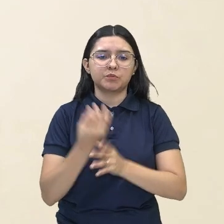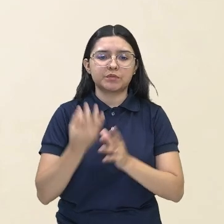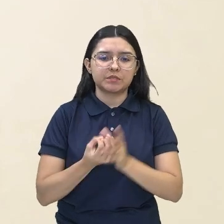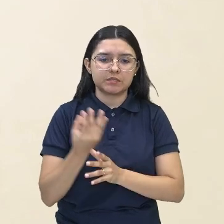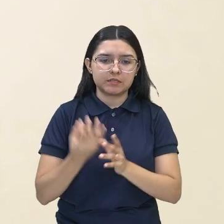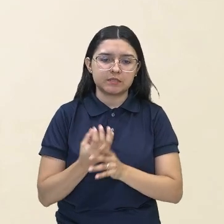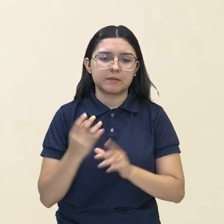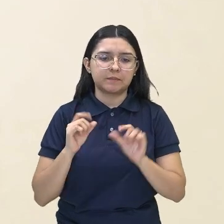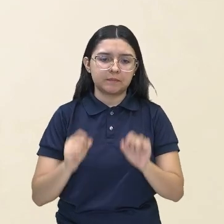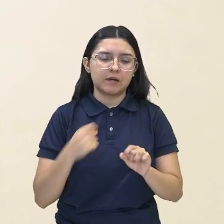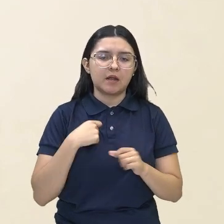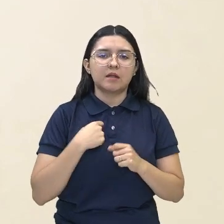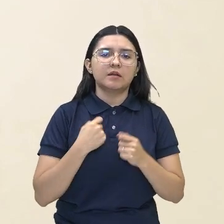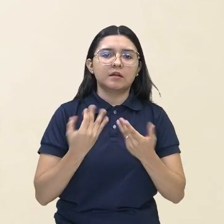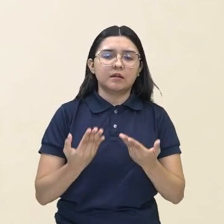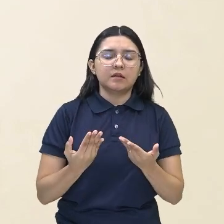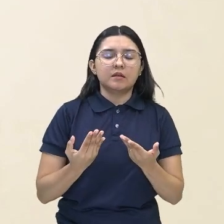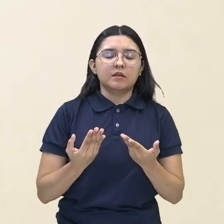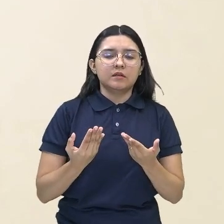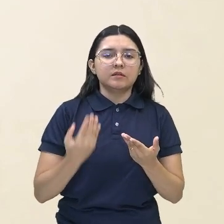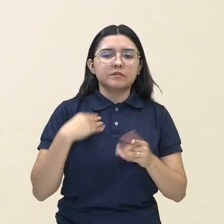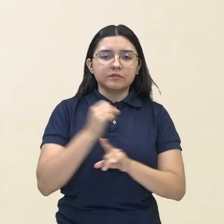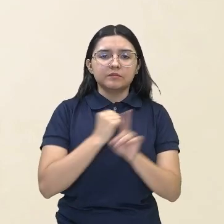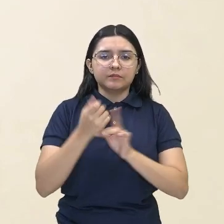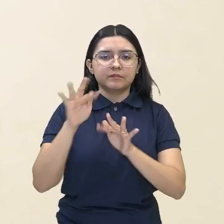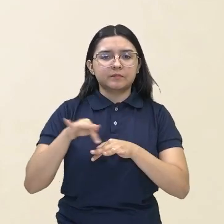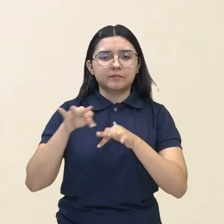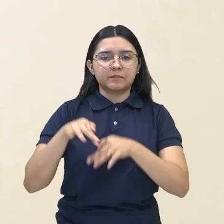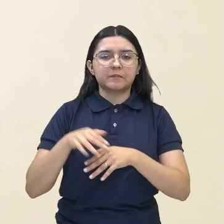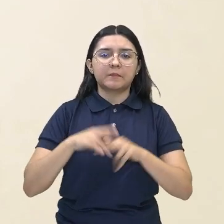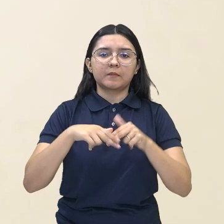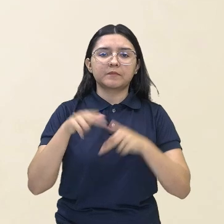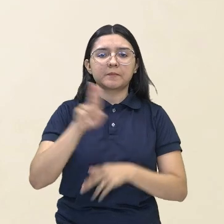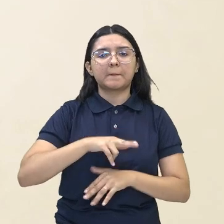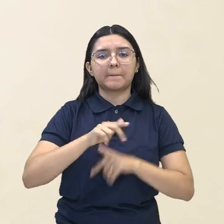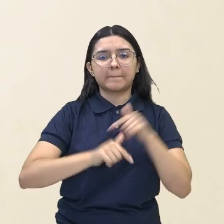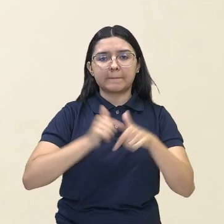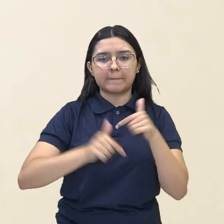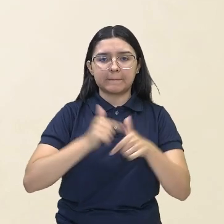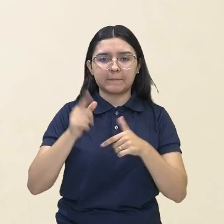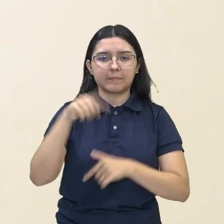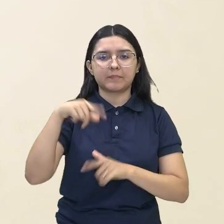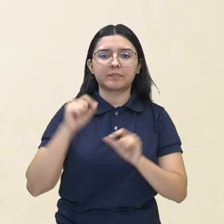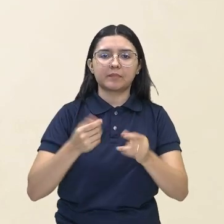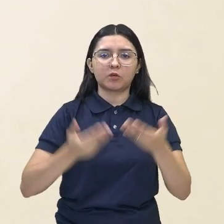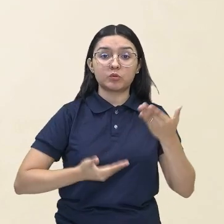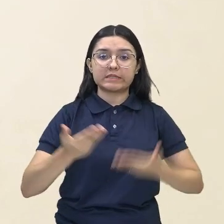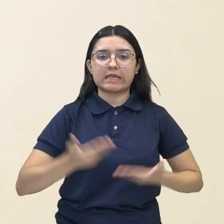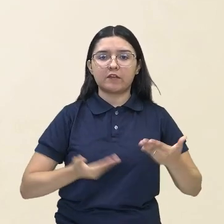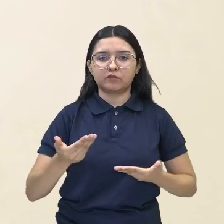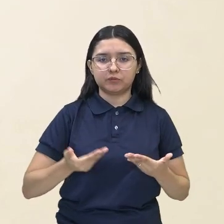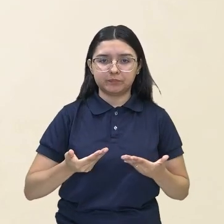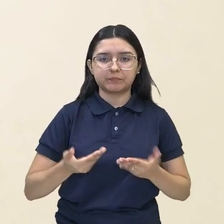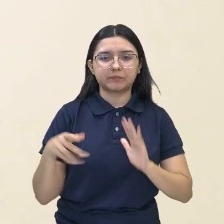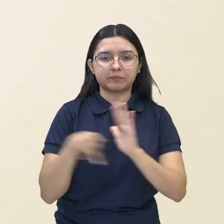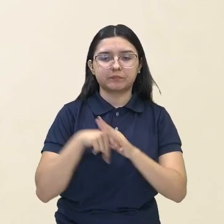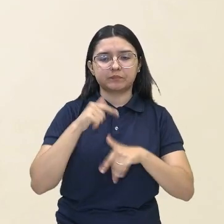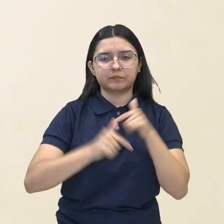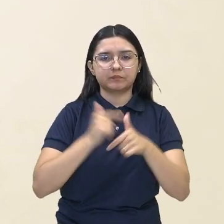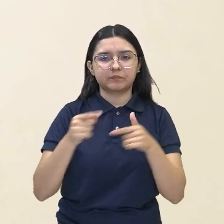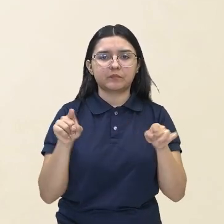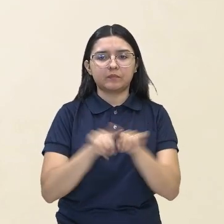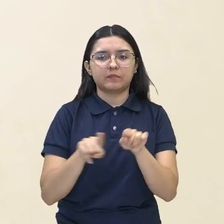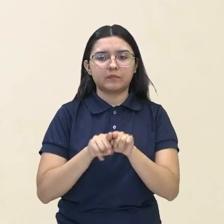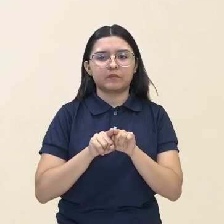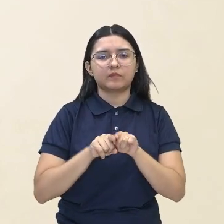a sociedade feudal através do seu trabalho eram justamente os servos, também conhecidos como